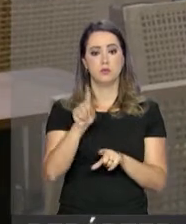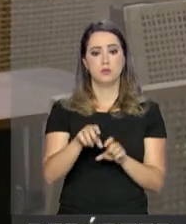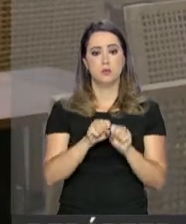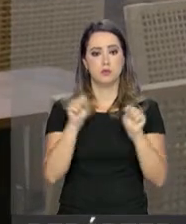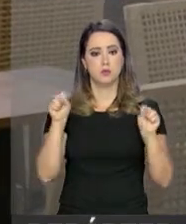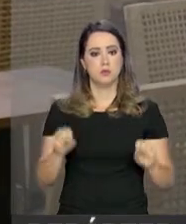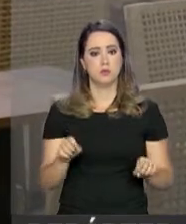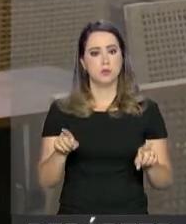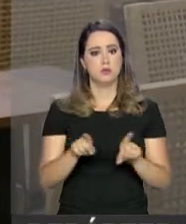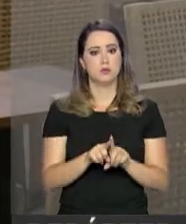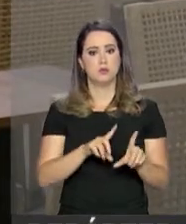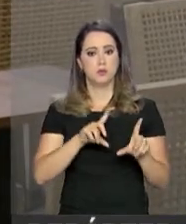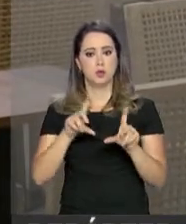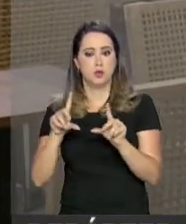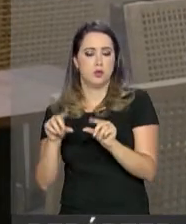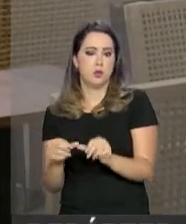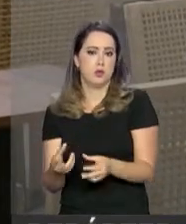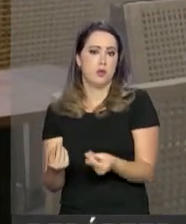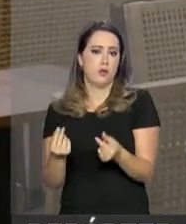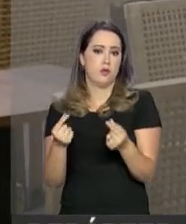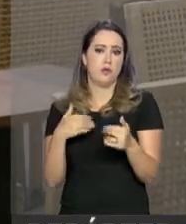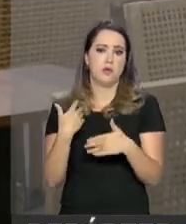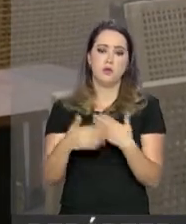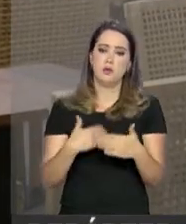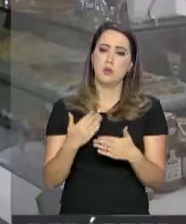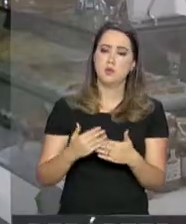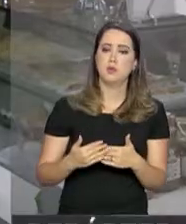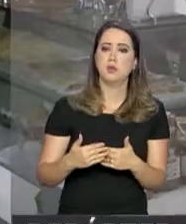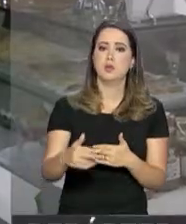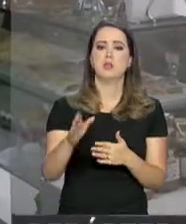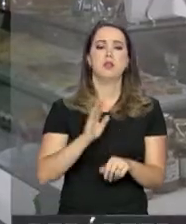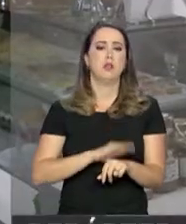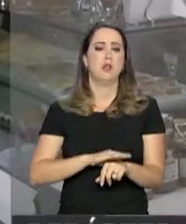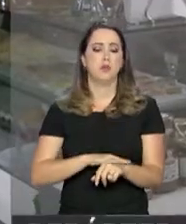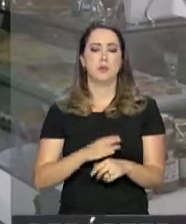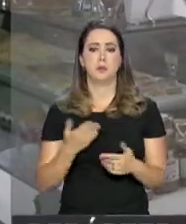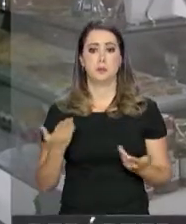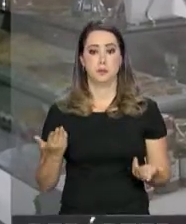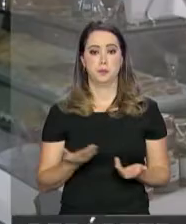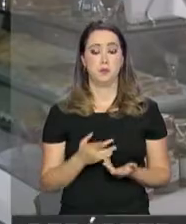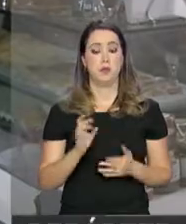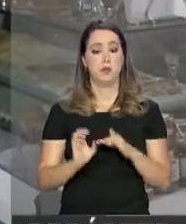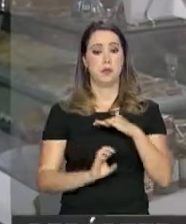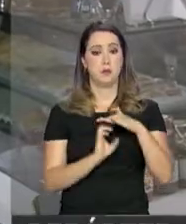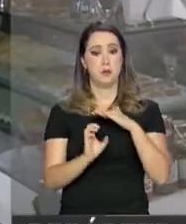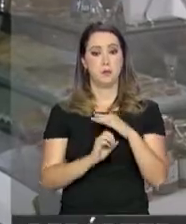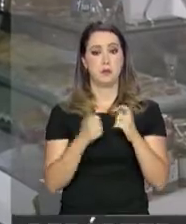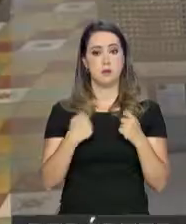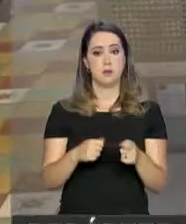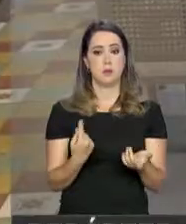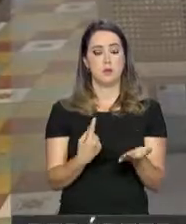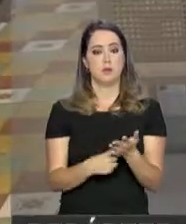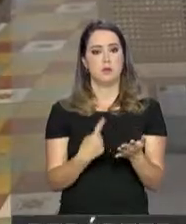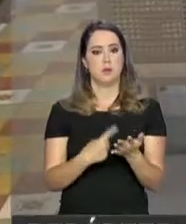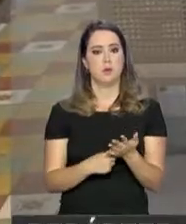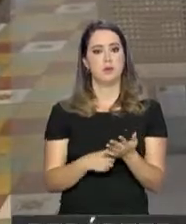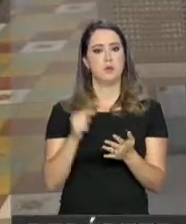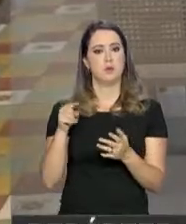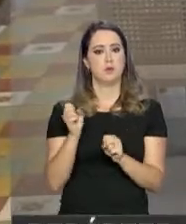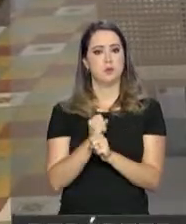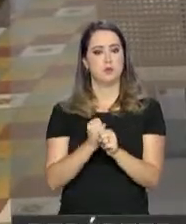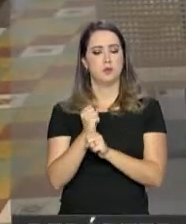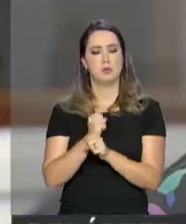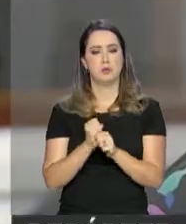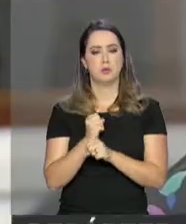o sistema também reduz custos, processos e tempo. e as empresas deverão se adaptar a partir deste ano